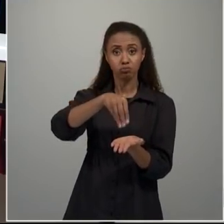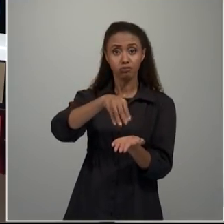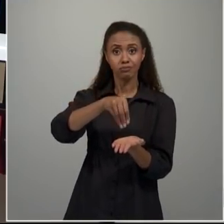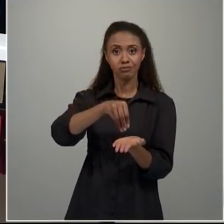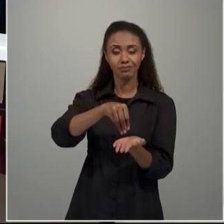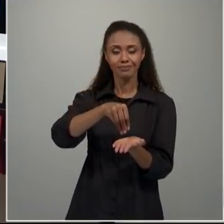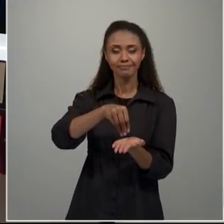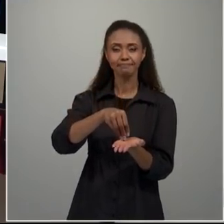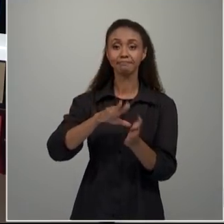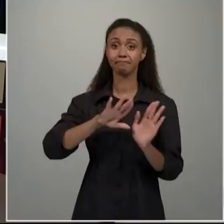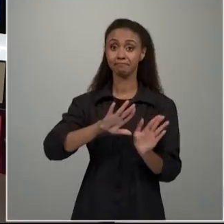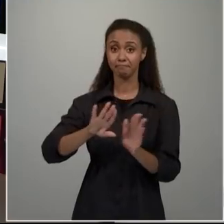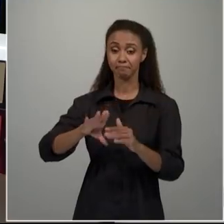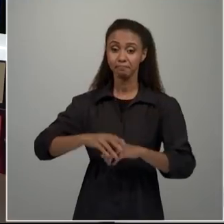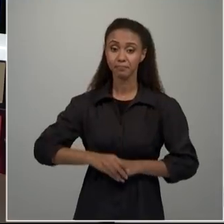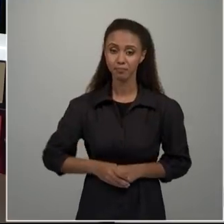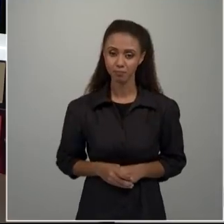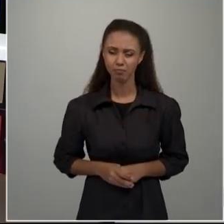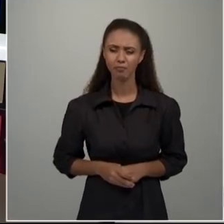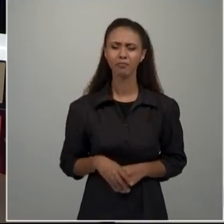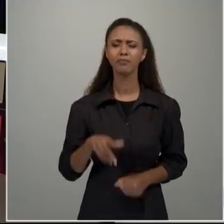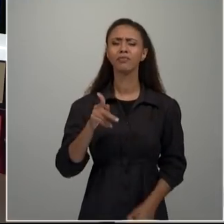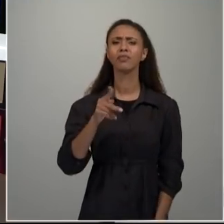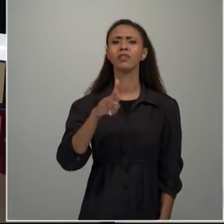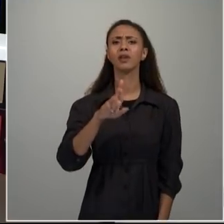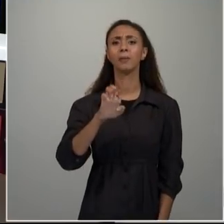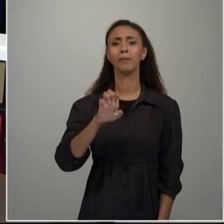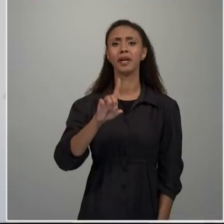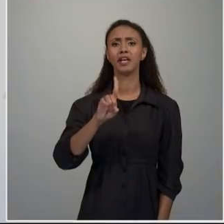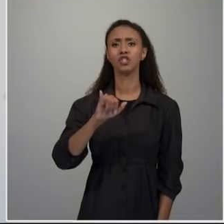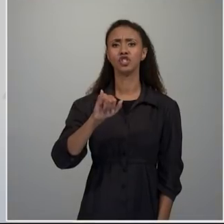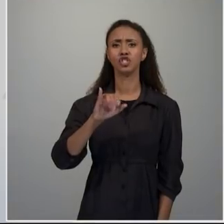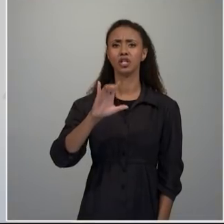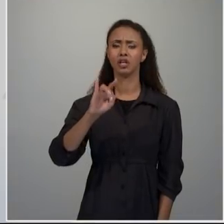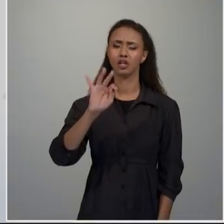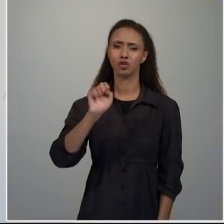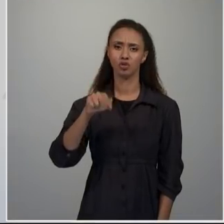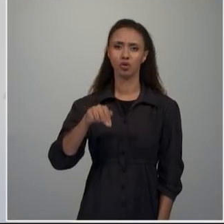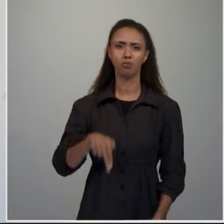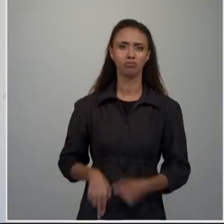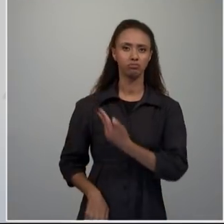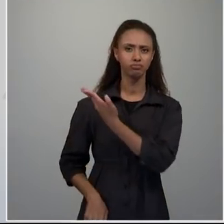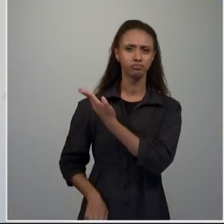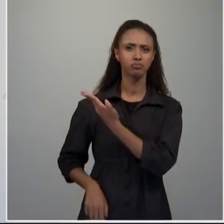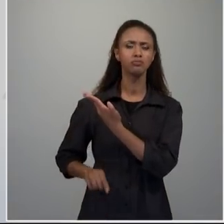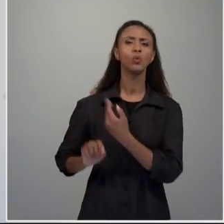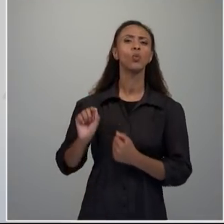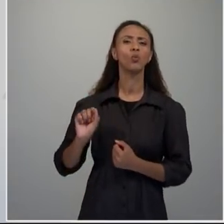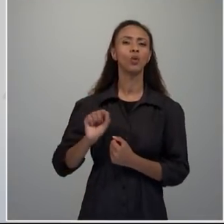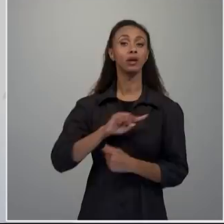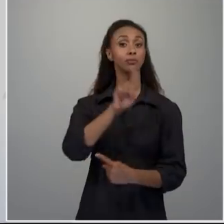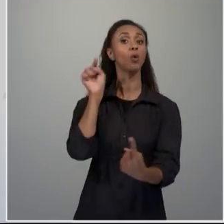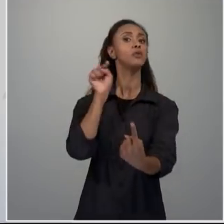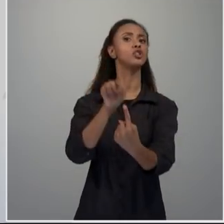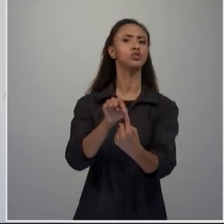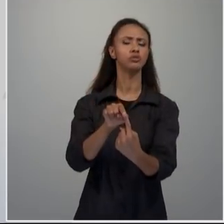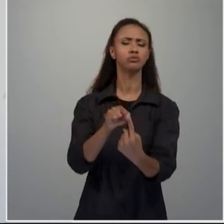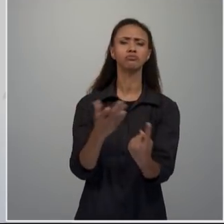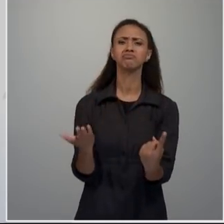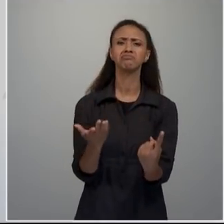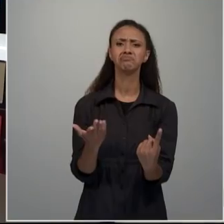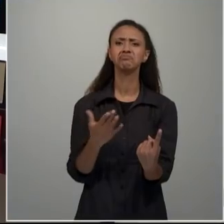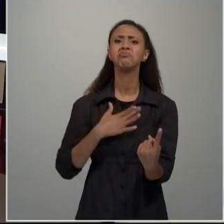chan o que que ele é ele é aquela aquele momento que tem assim qual é o objetivo de leitura onde eu vou chegar com isso